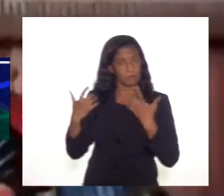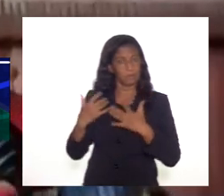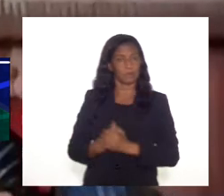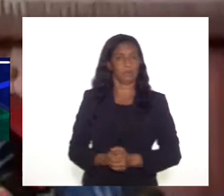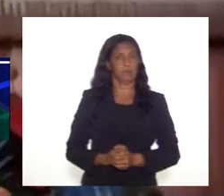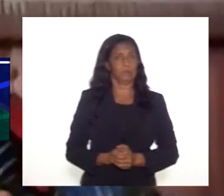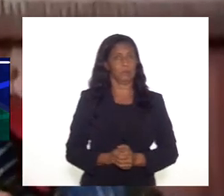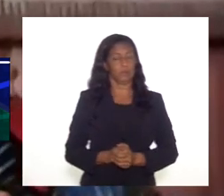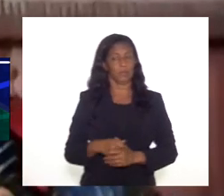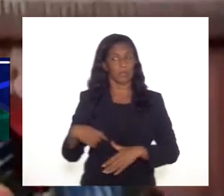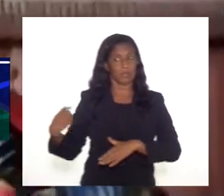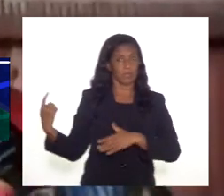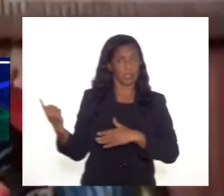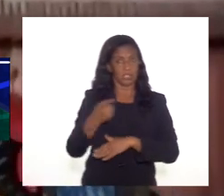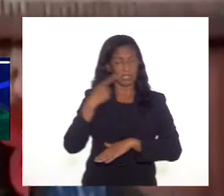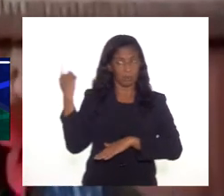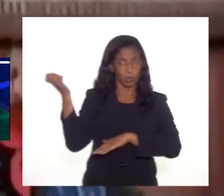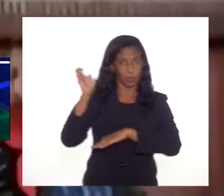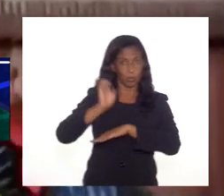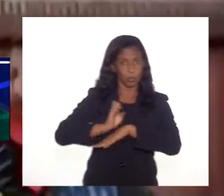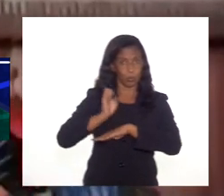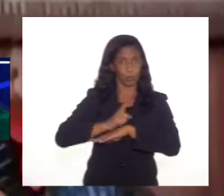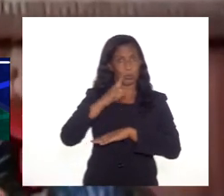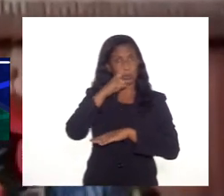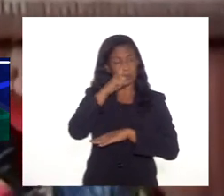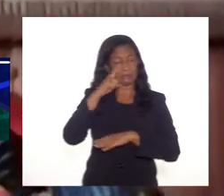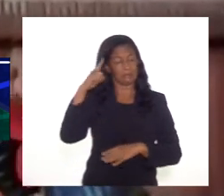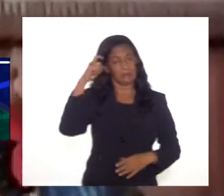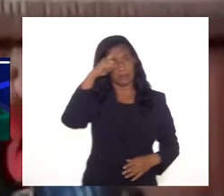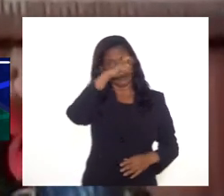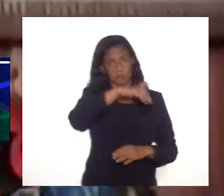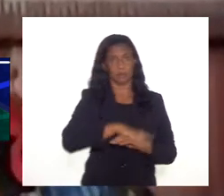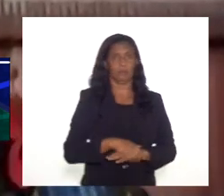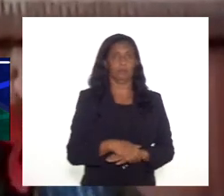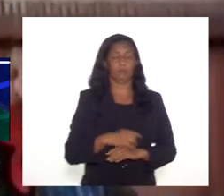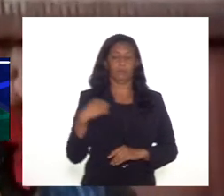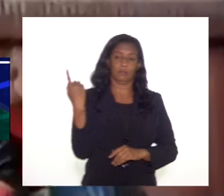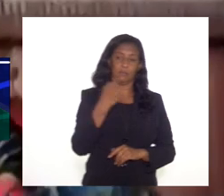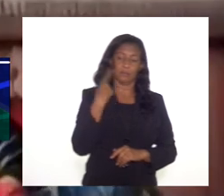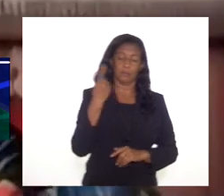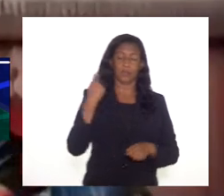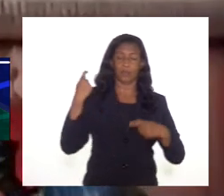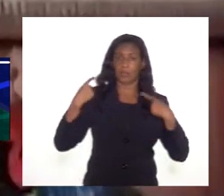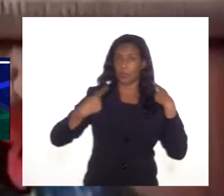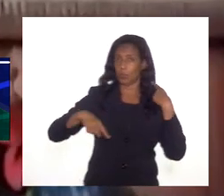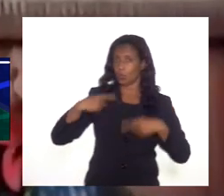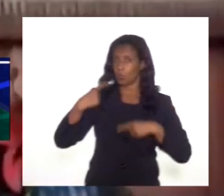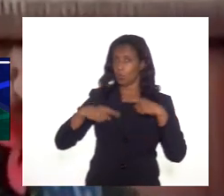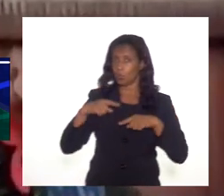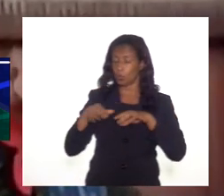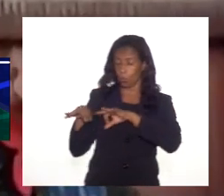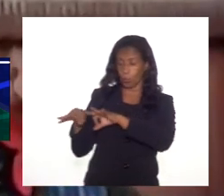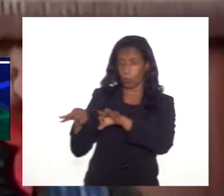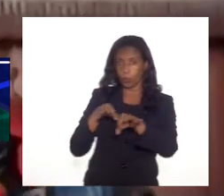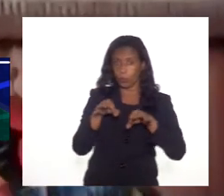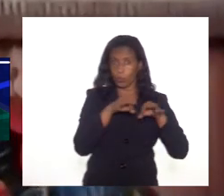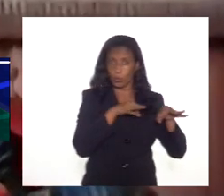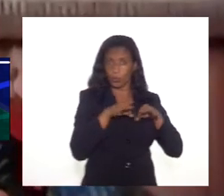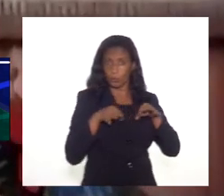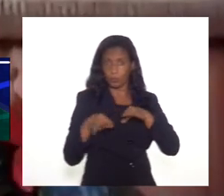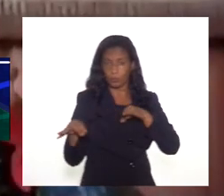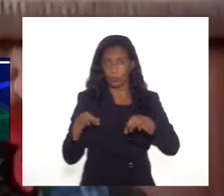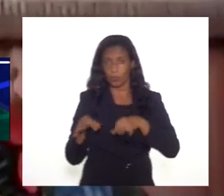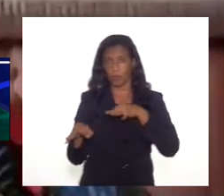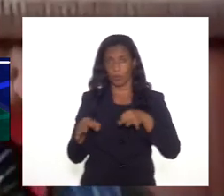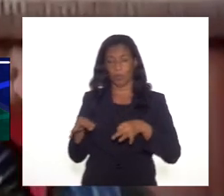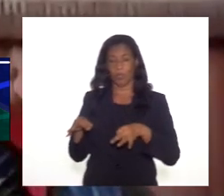Estamos em um estado de calamidade. A gente deveria estar discutindo um plano de contingenciamento, a gente